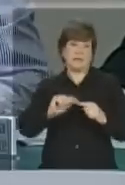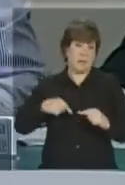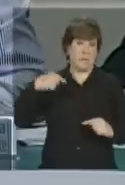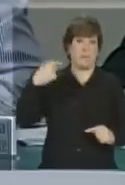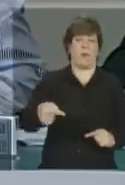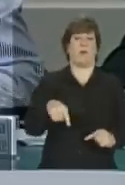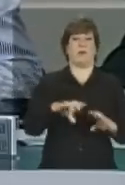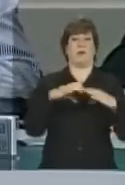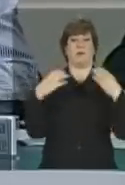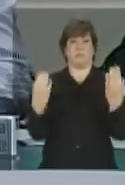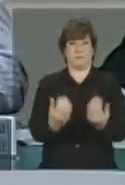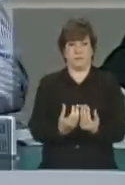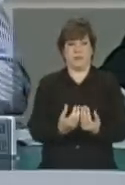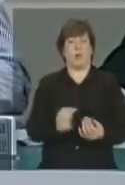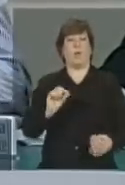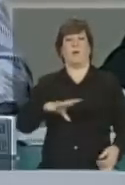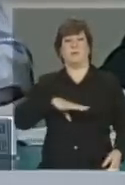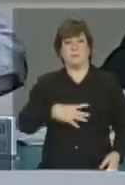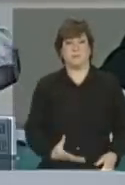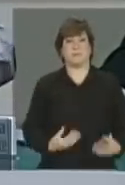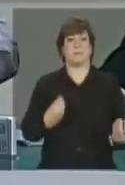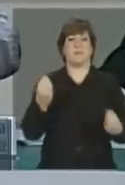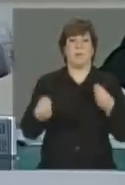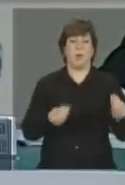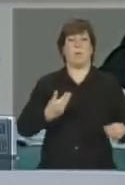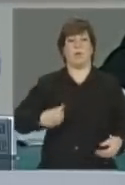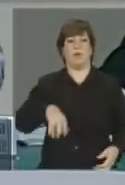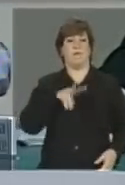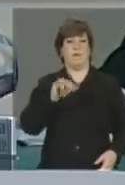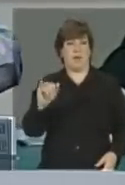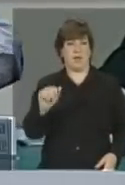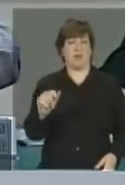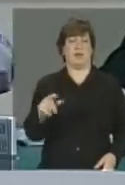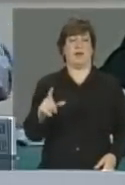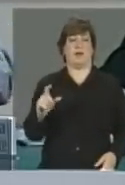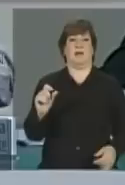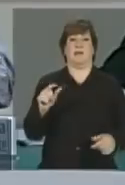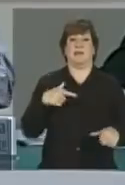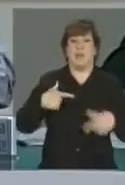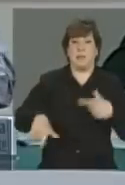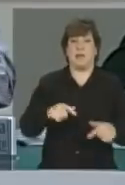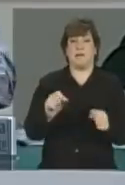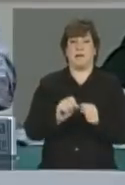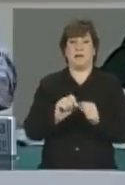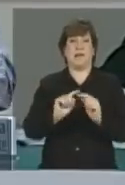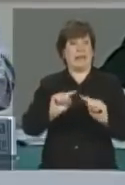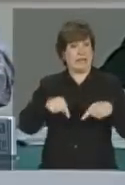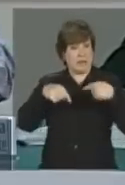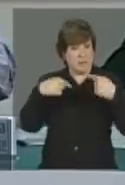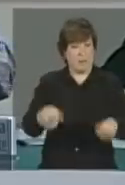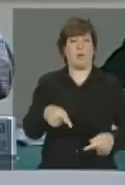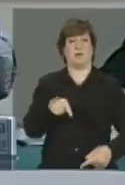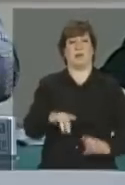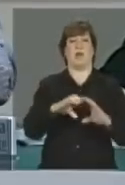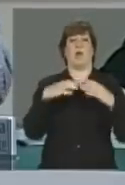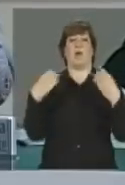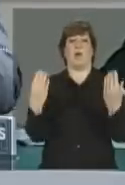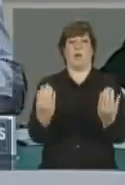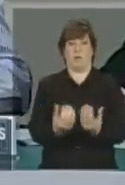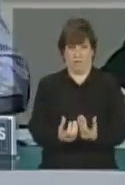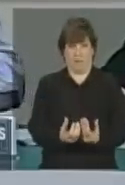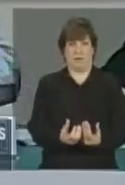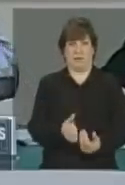desafio de como nós vamos agir, de fato, pós-conferência, pós o entendimento de que há